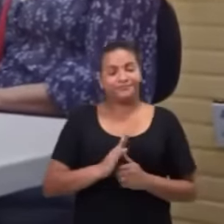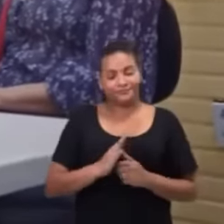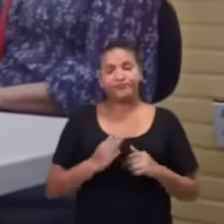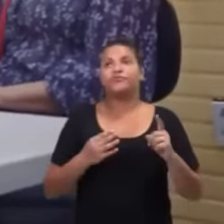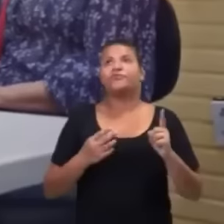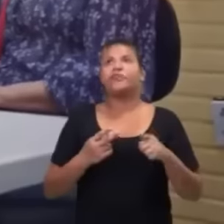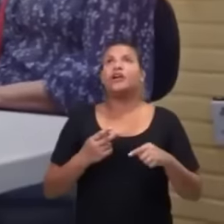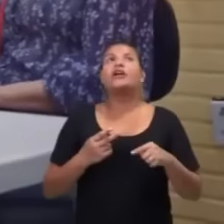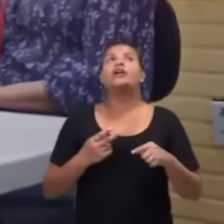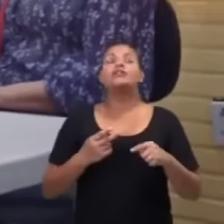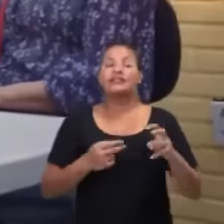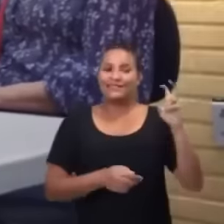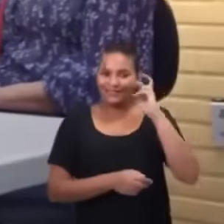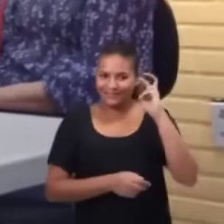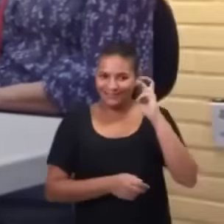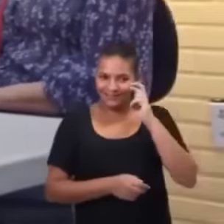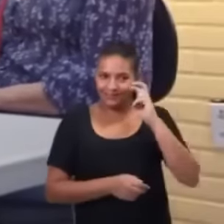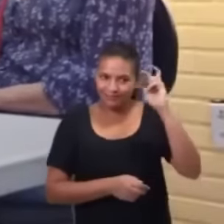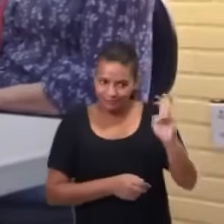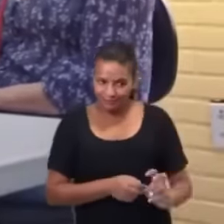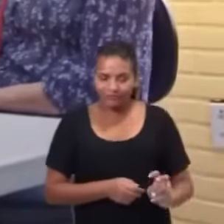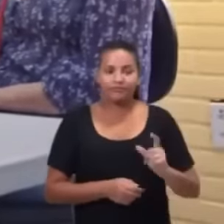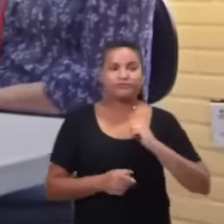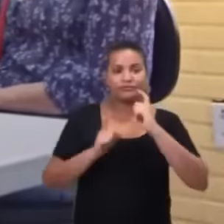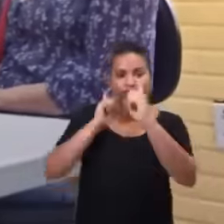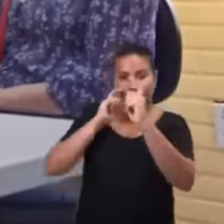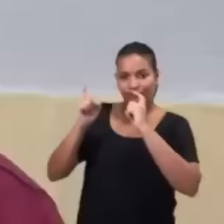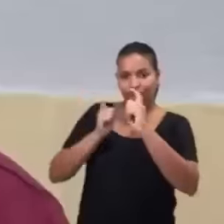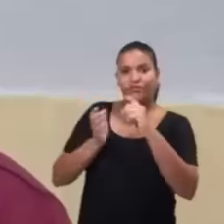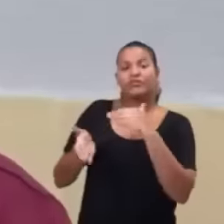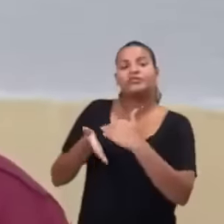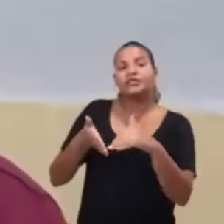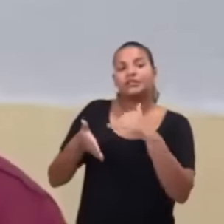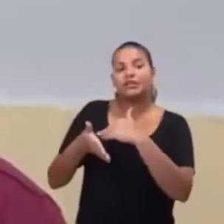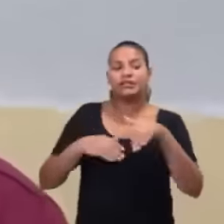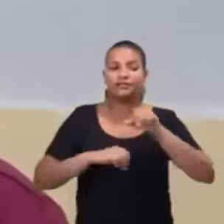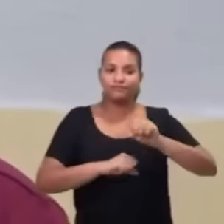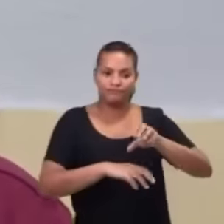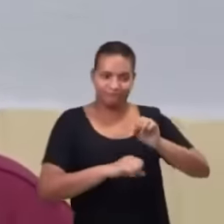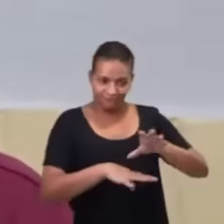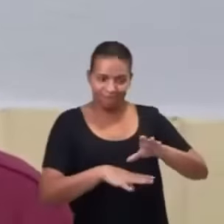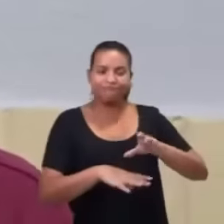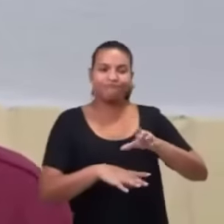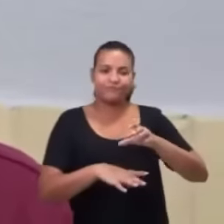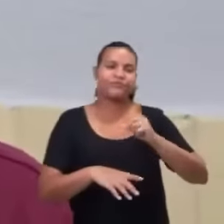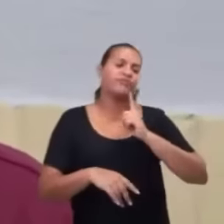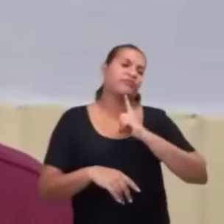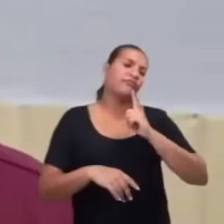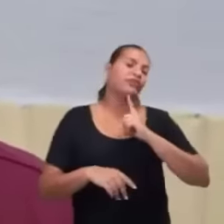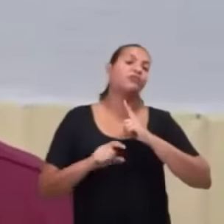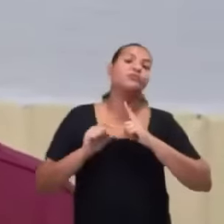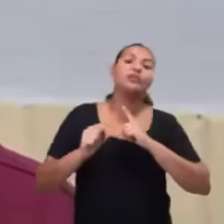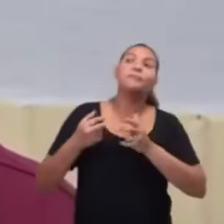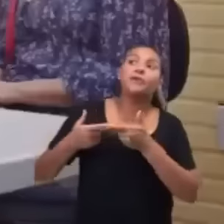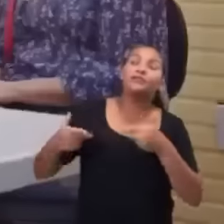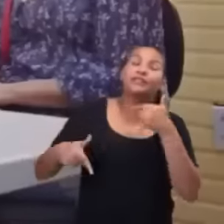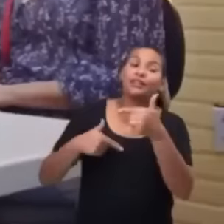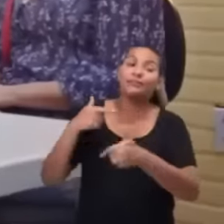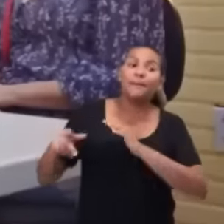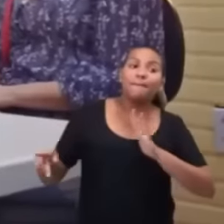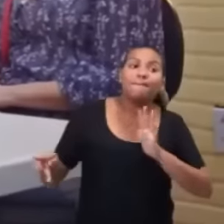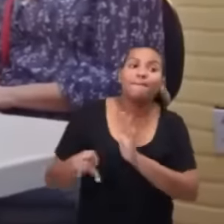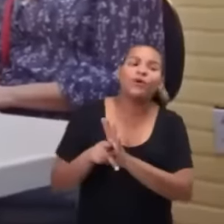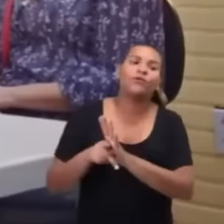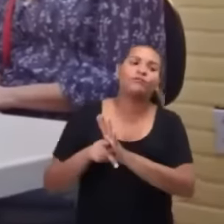também, a gente tem uma reunião com a Secretaria de Educação. E aí a gente tem uma demanda que é da rede, do sistema. Depois